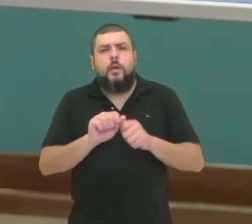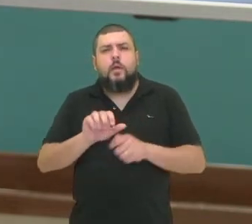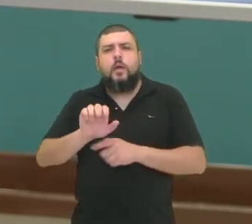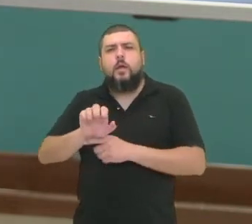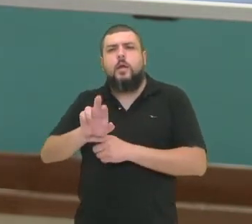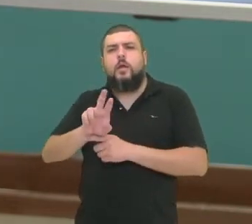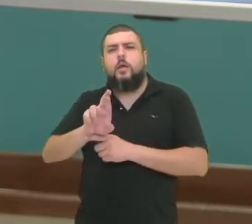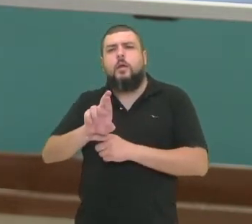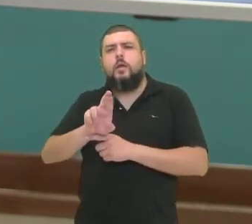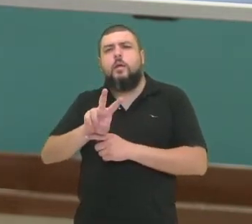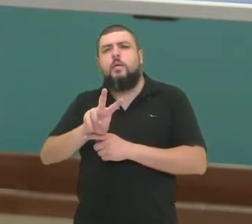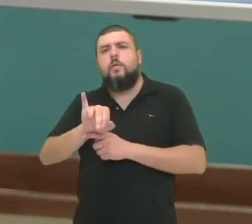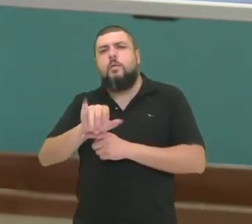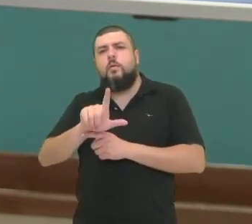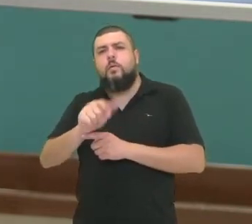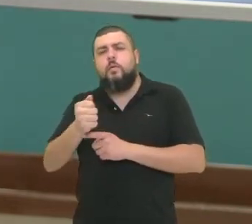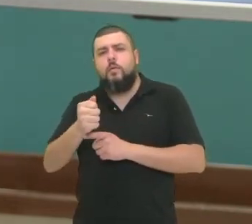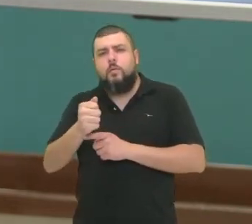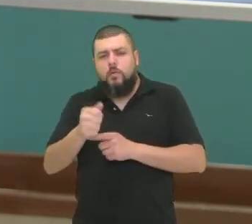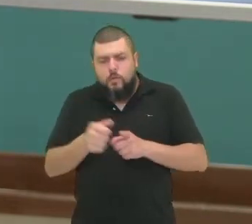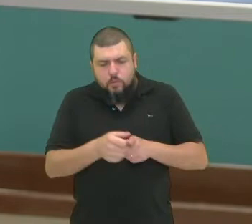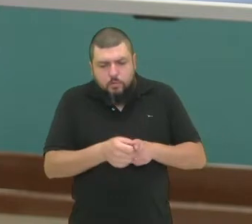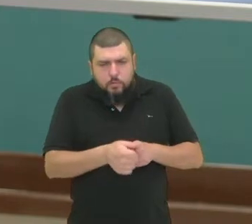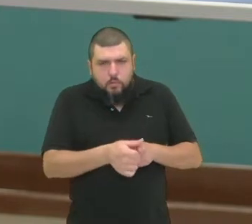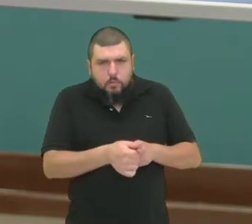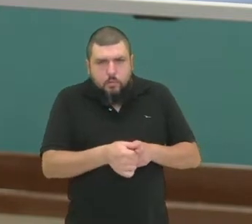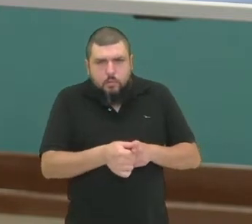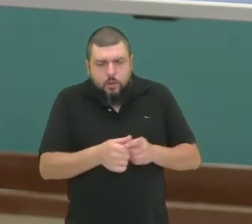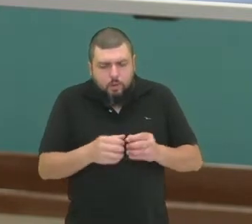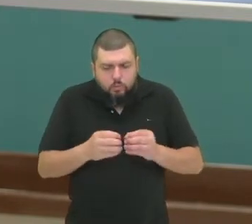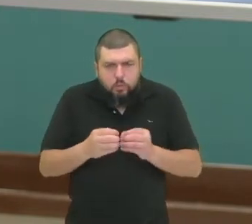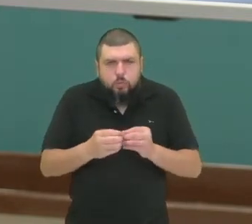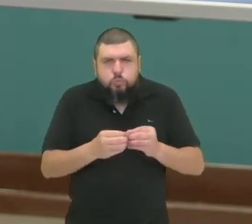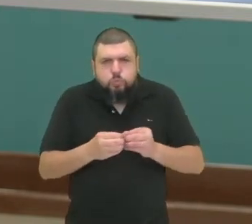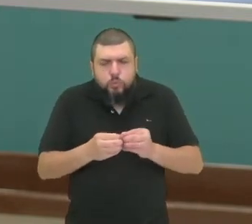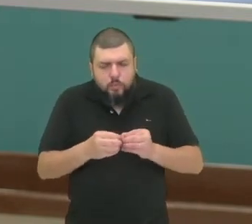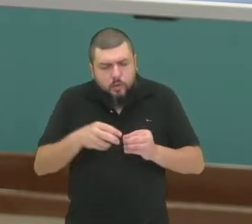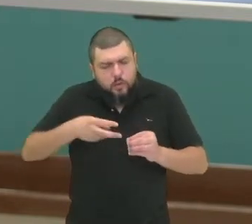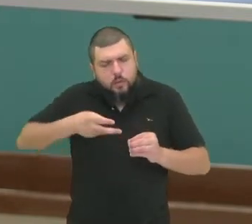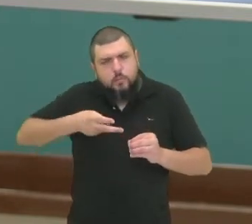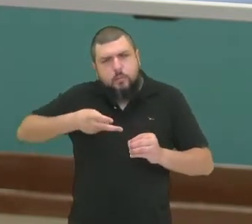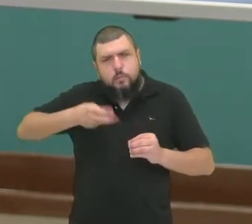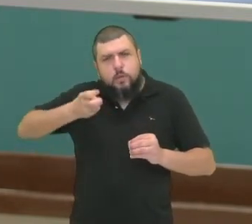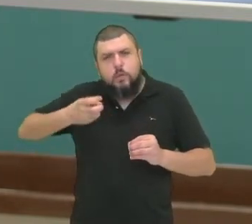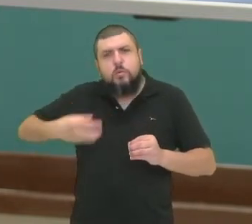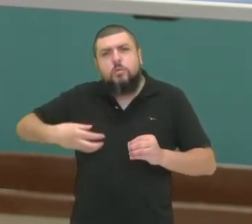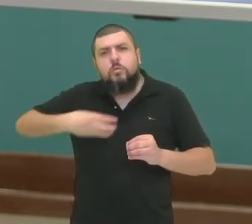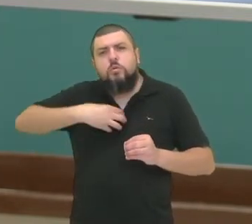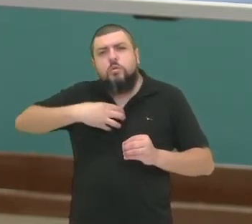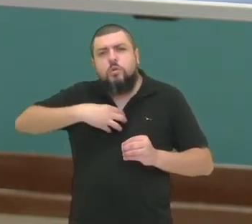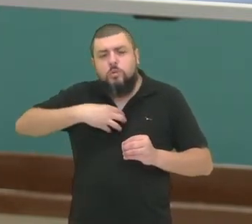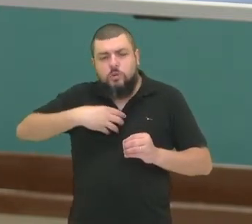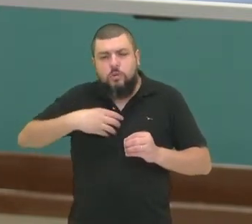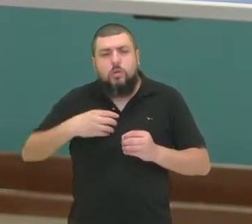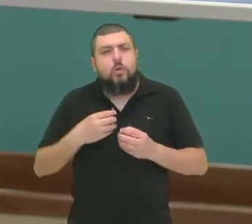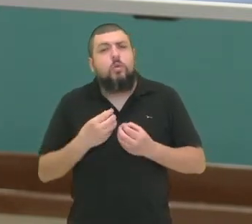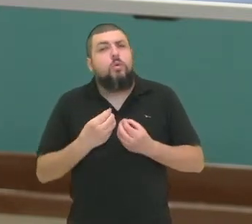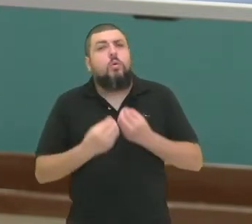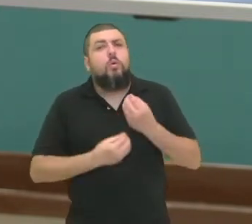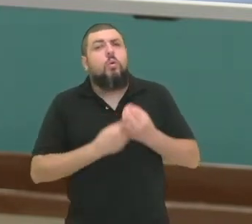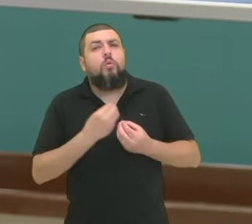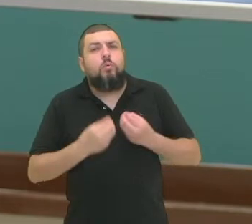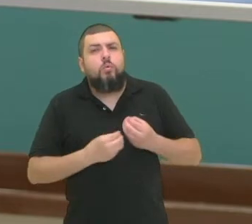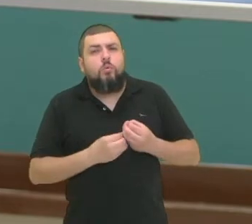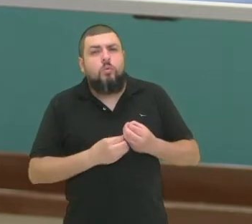Mendel? Compreender como essas diferentes características eram transmitidas de